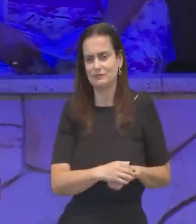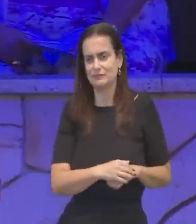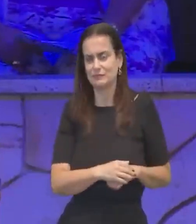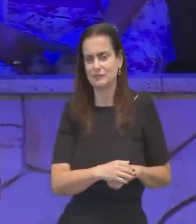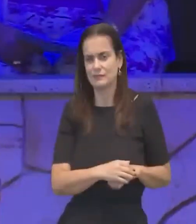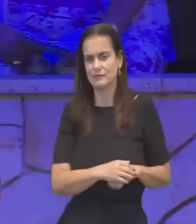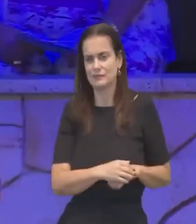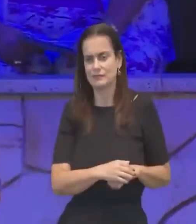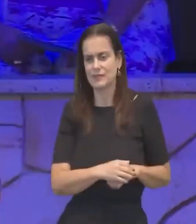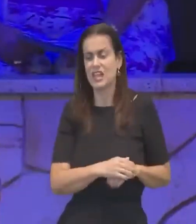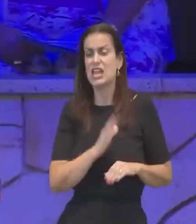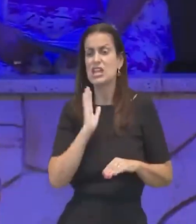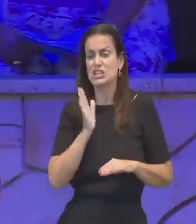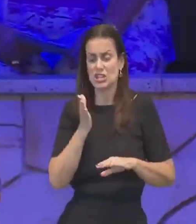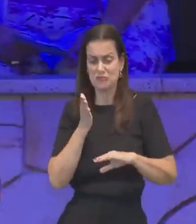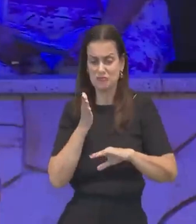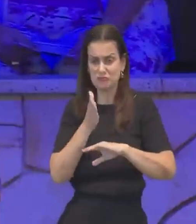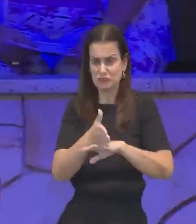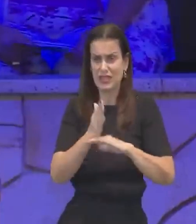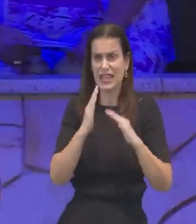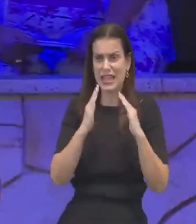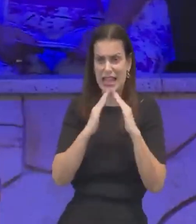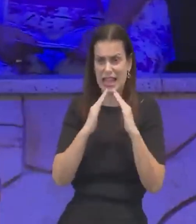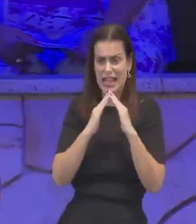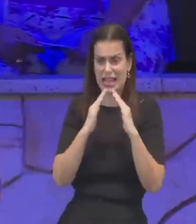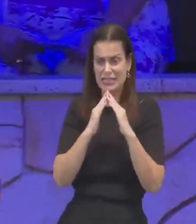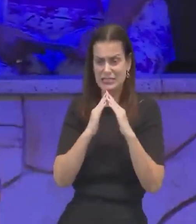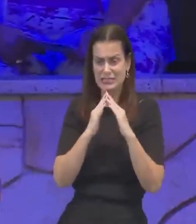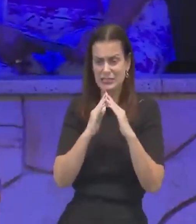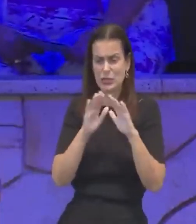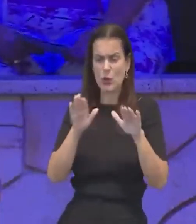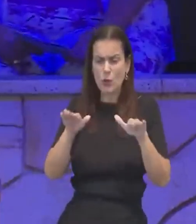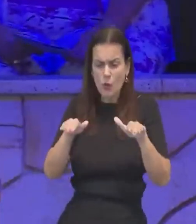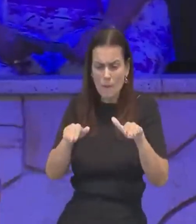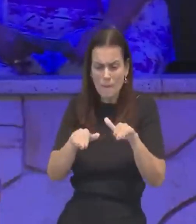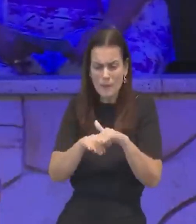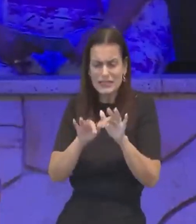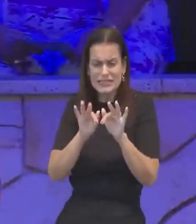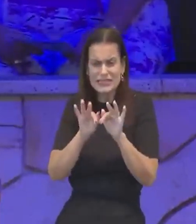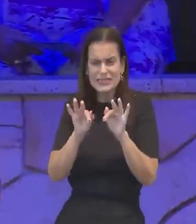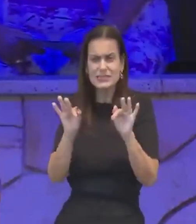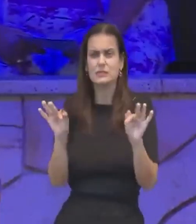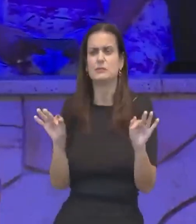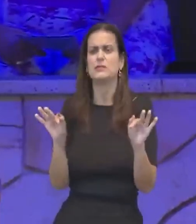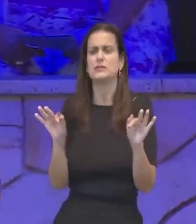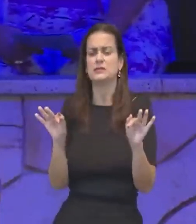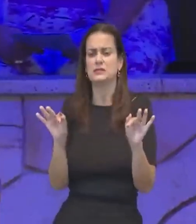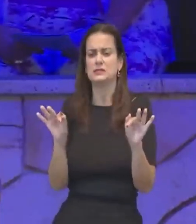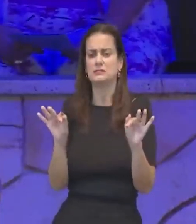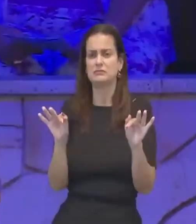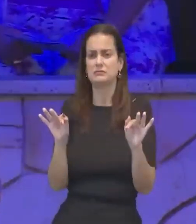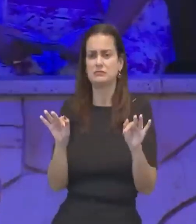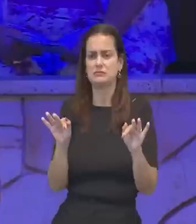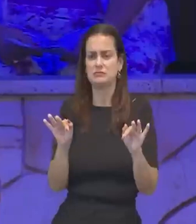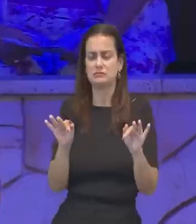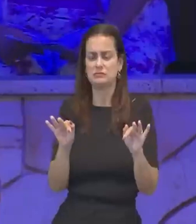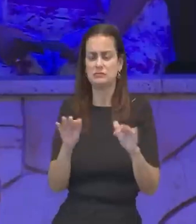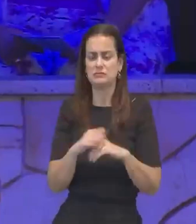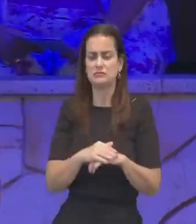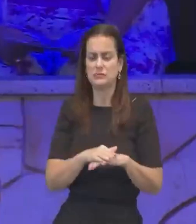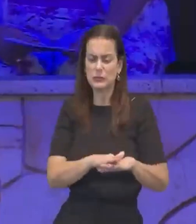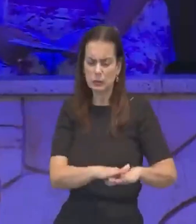Já entrei em uma casa muito humilde e simples, chão batido.